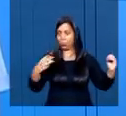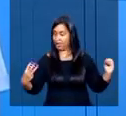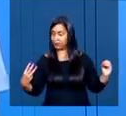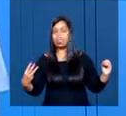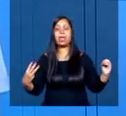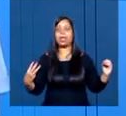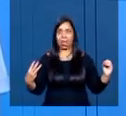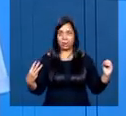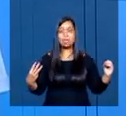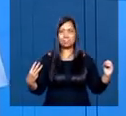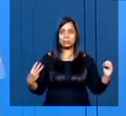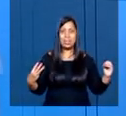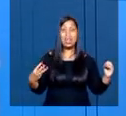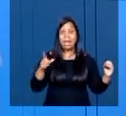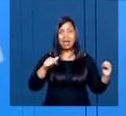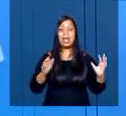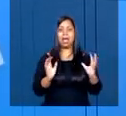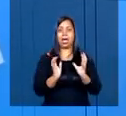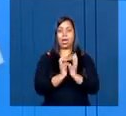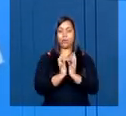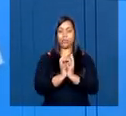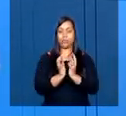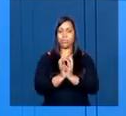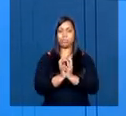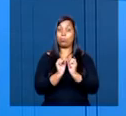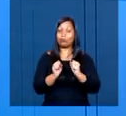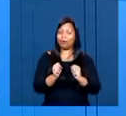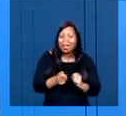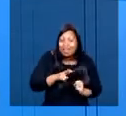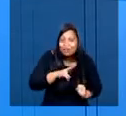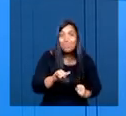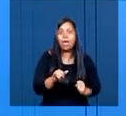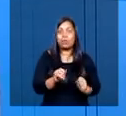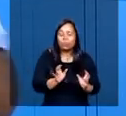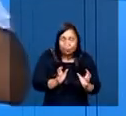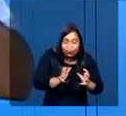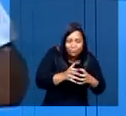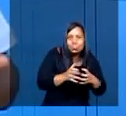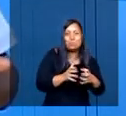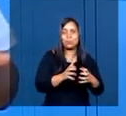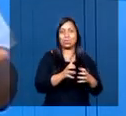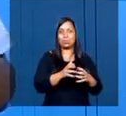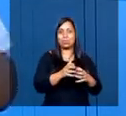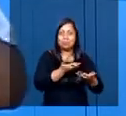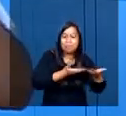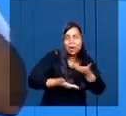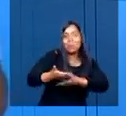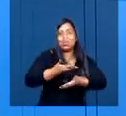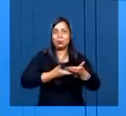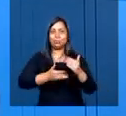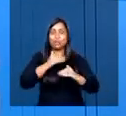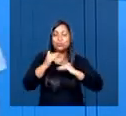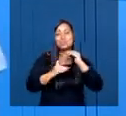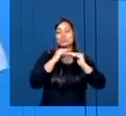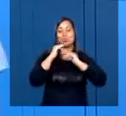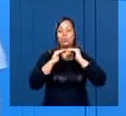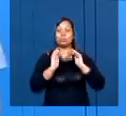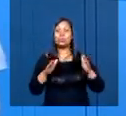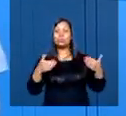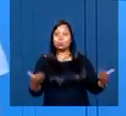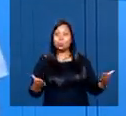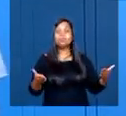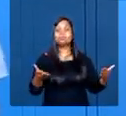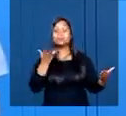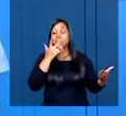de fechamento, e pode ser um fechamento autístico. Pode ser um fechamento não só autístico, mas para as relações, para o desenvolvimento. Então,